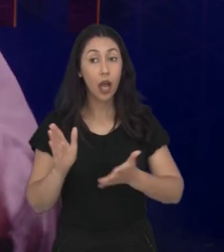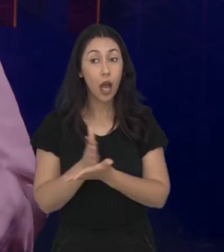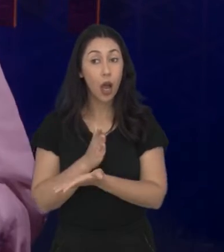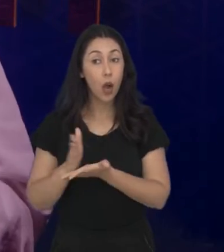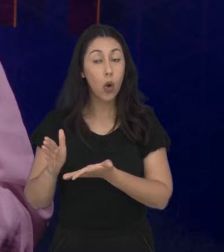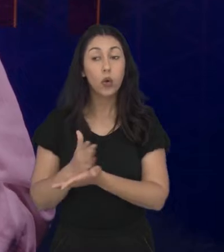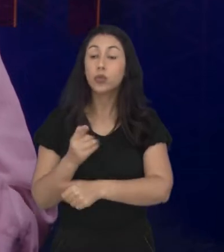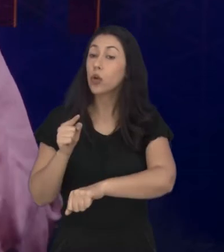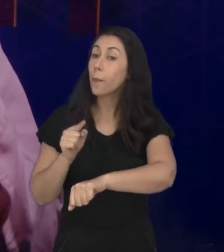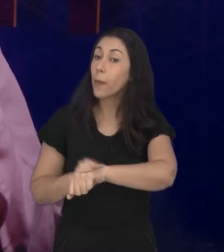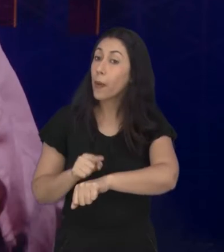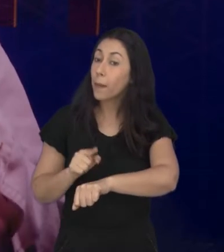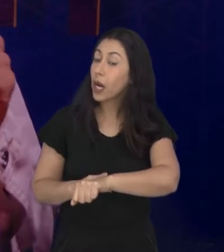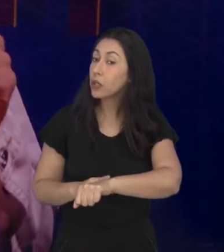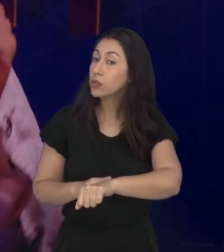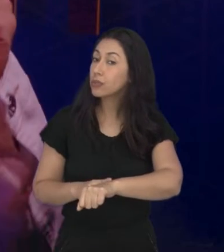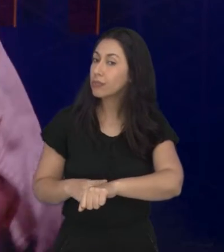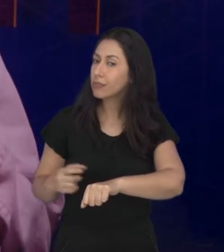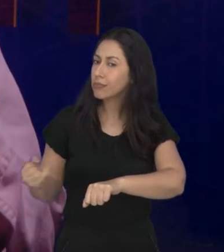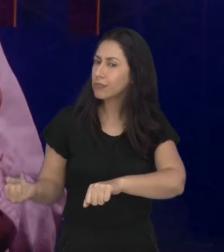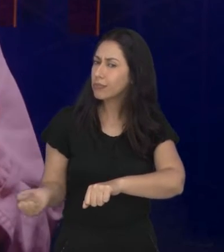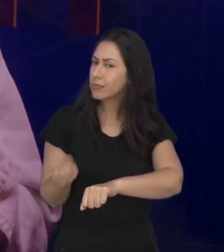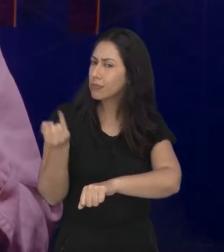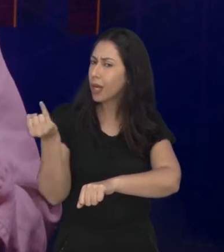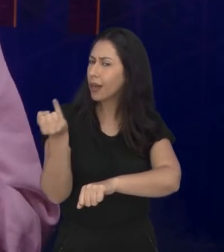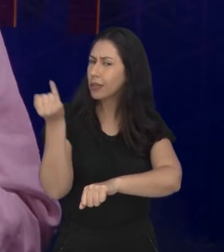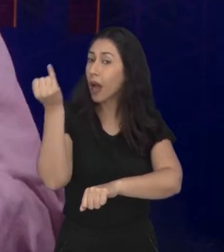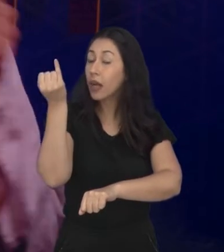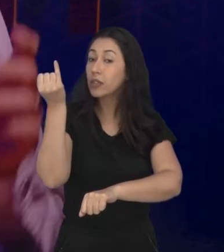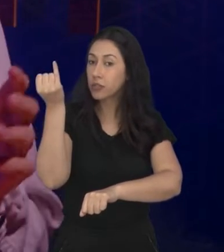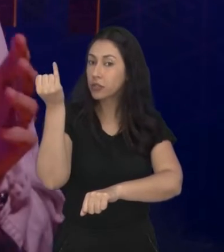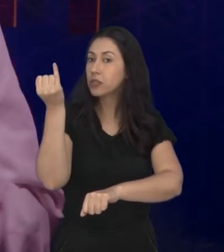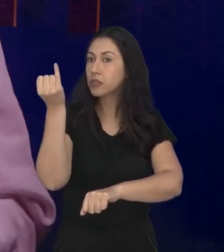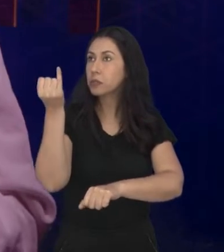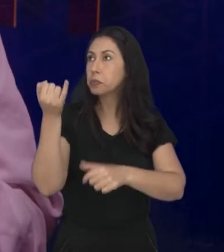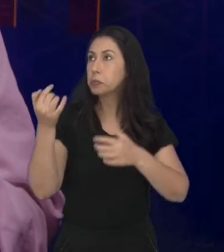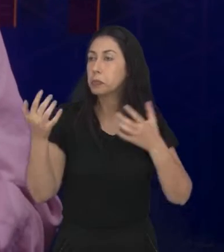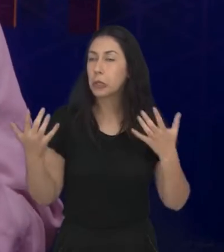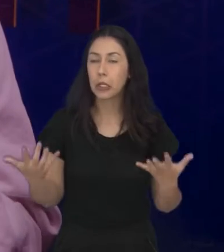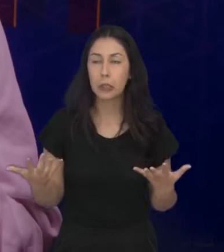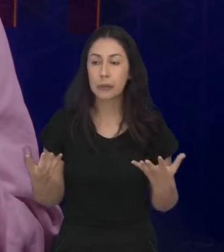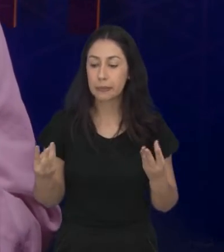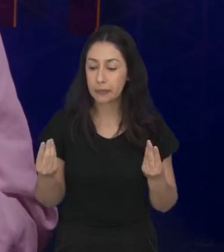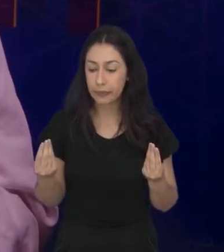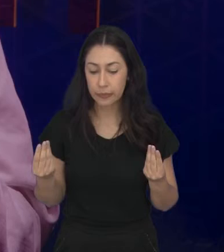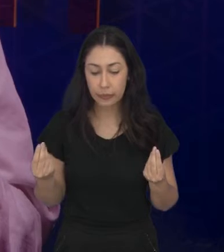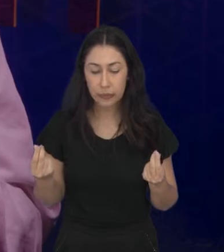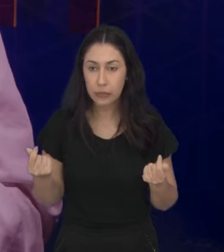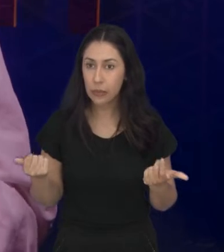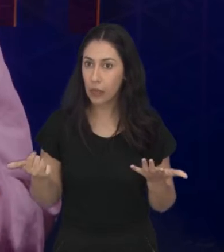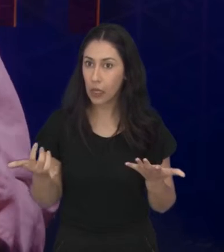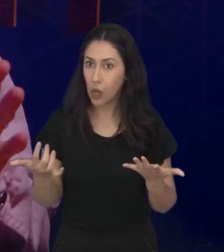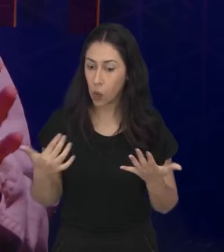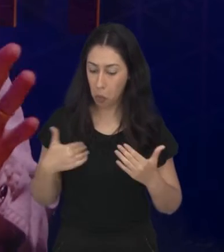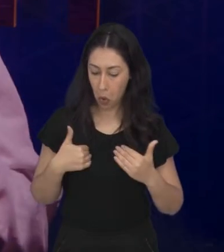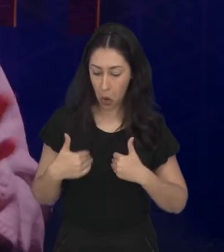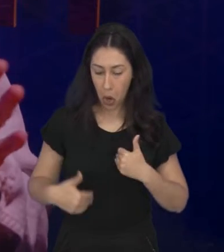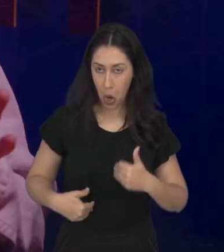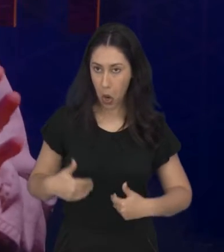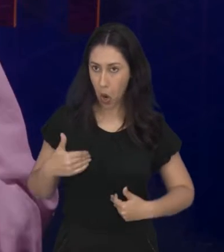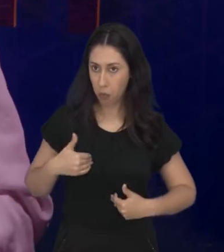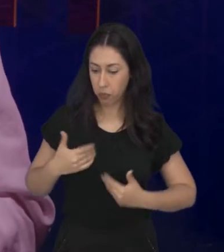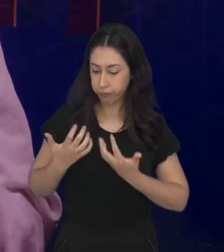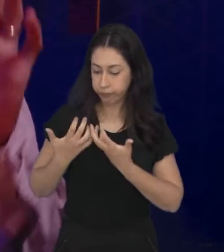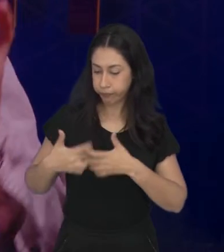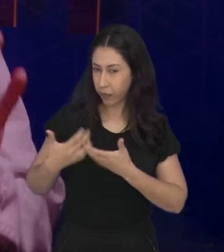alguns momentos do dia que são importantes para despertar, né, algumas alguns fatores